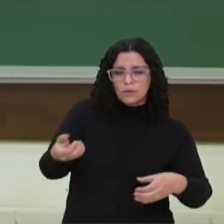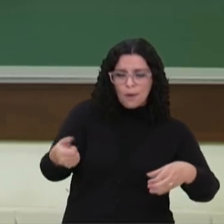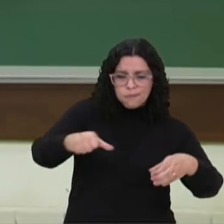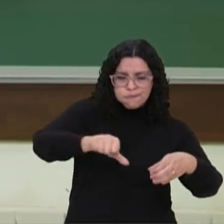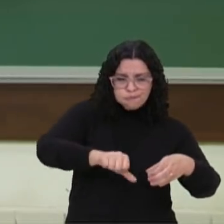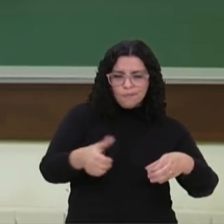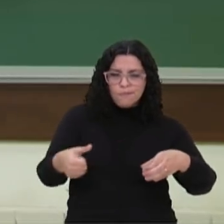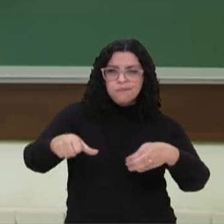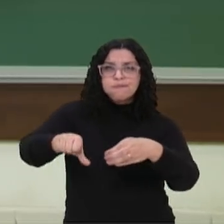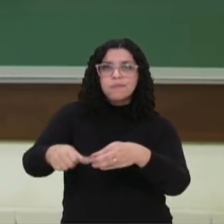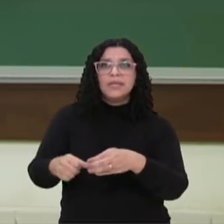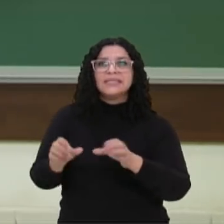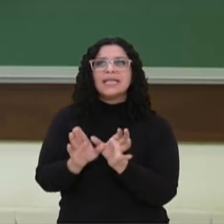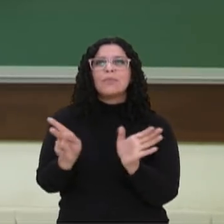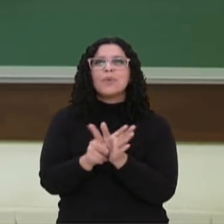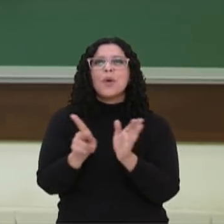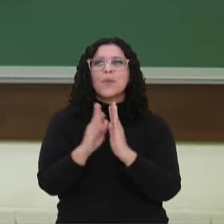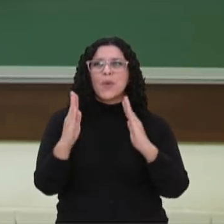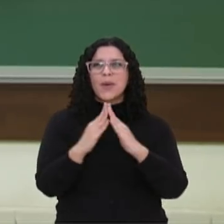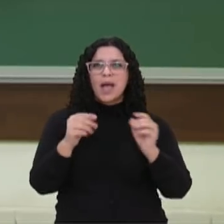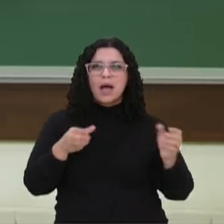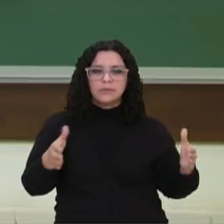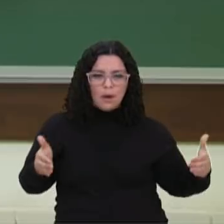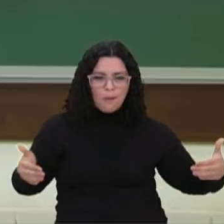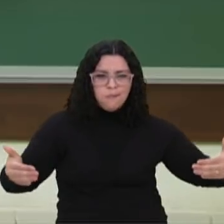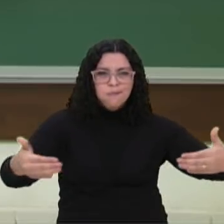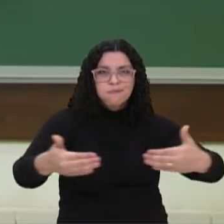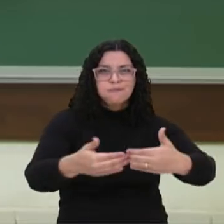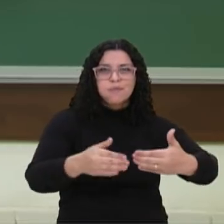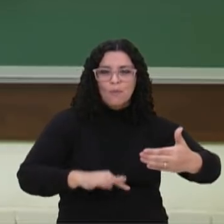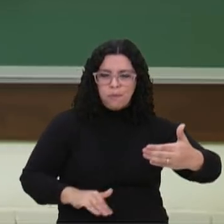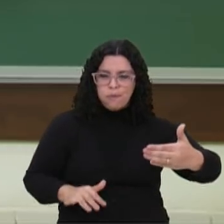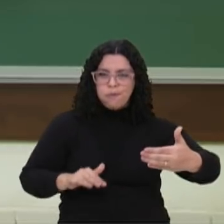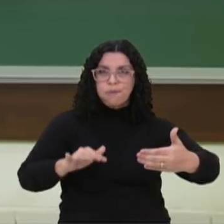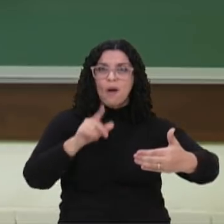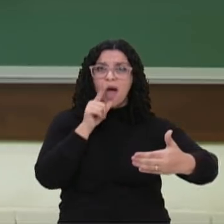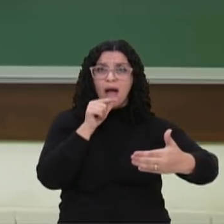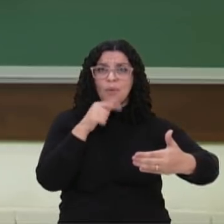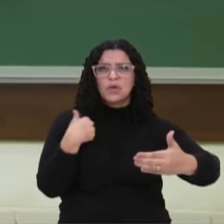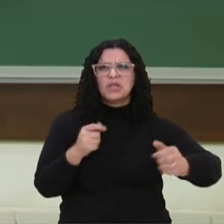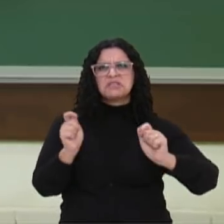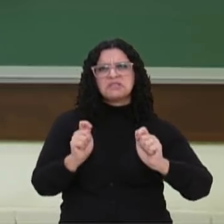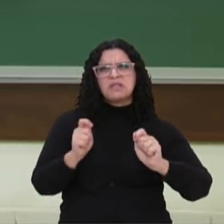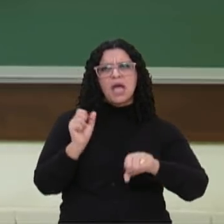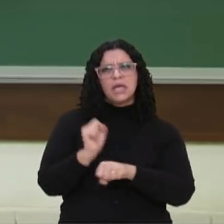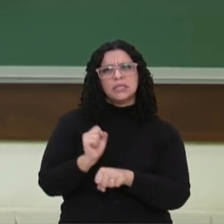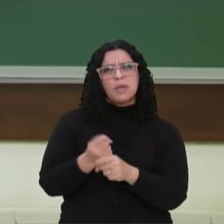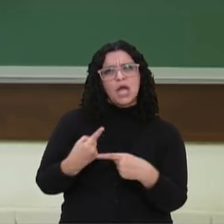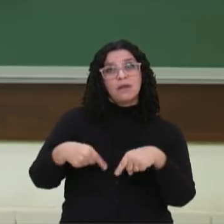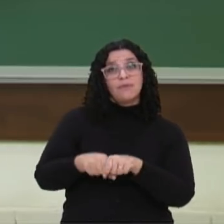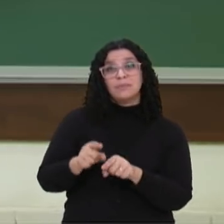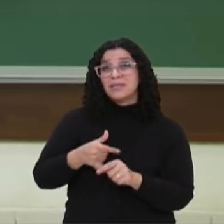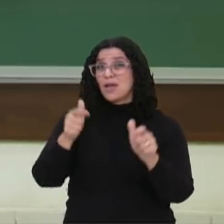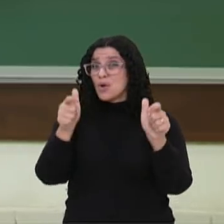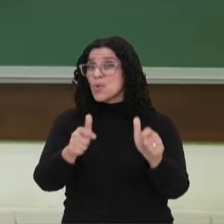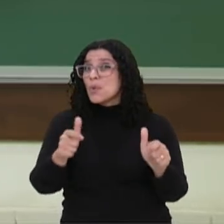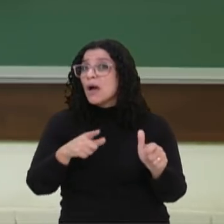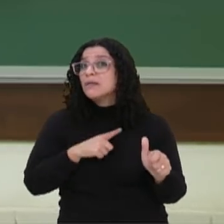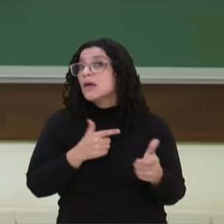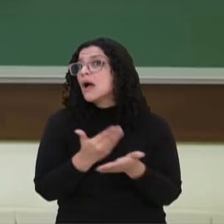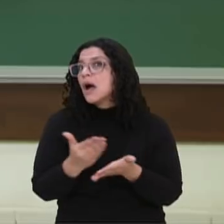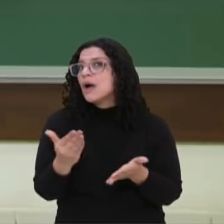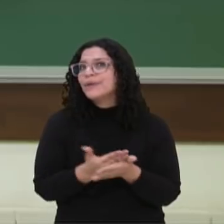então eu tenho a caixa em casa, então a gente consegue então dar um jeitinho, mas tem muitos